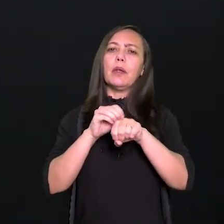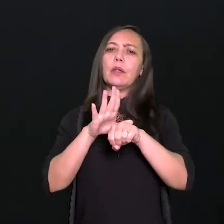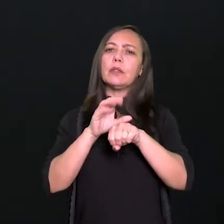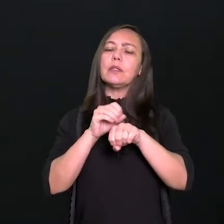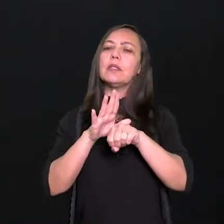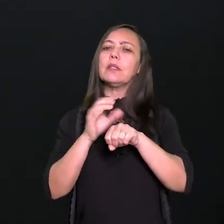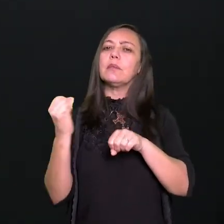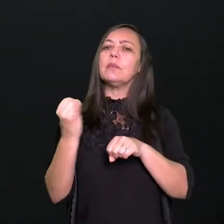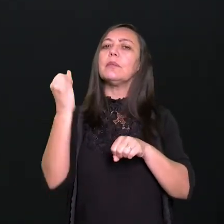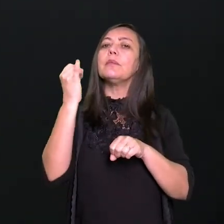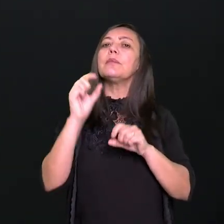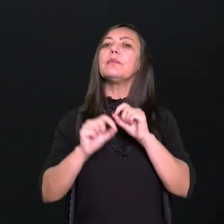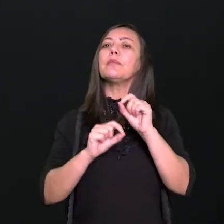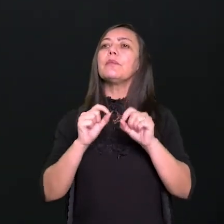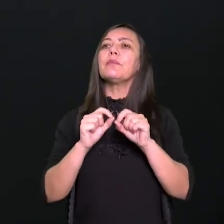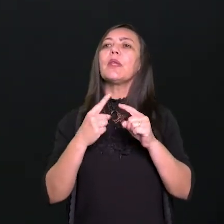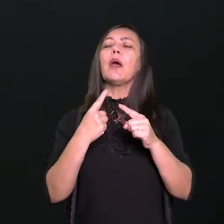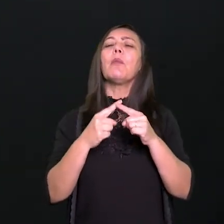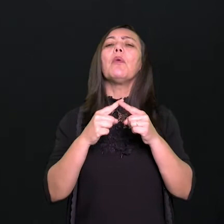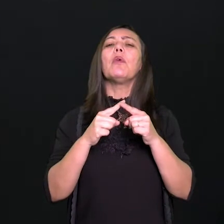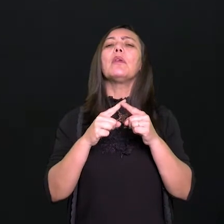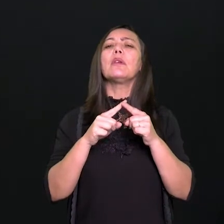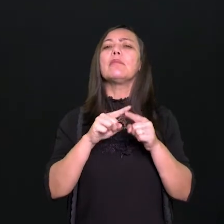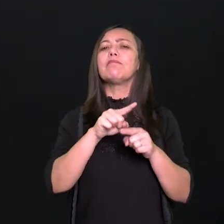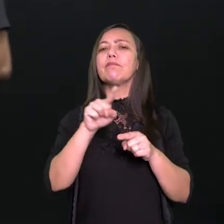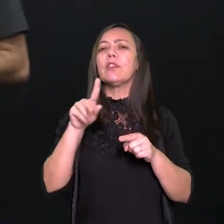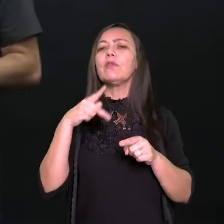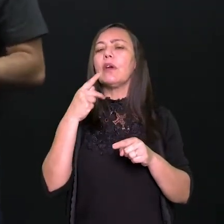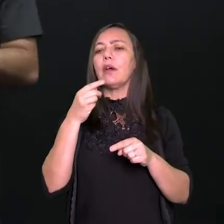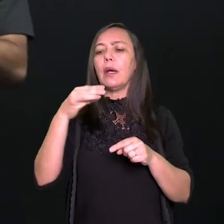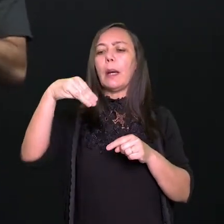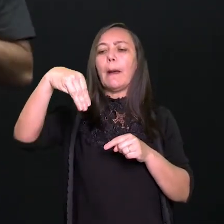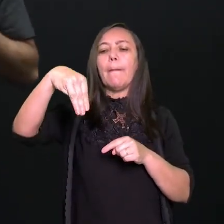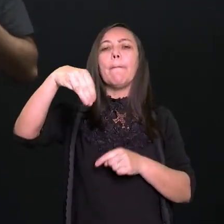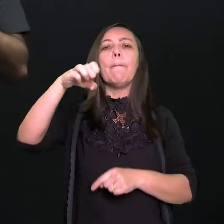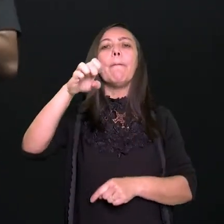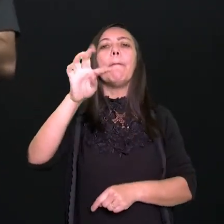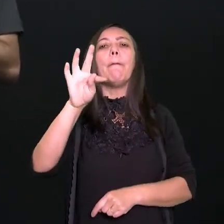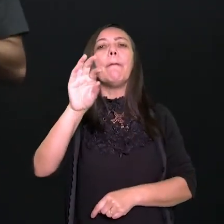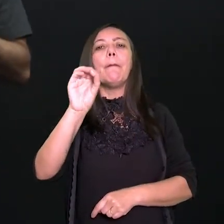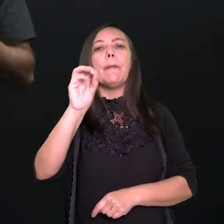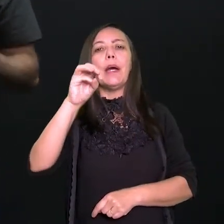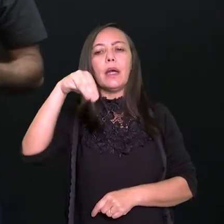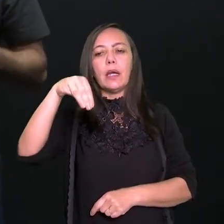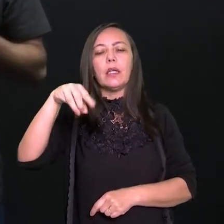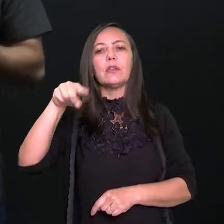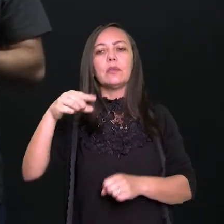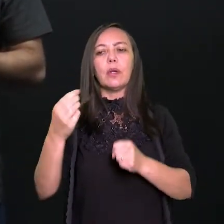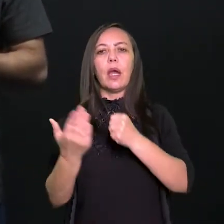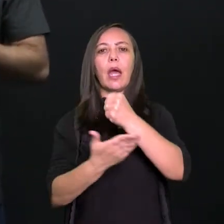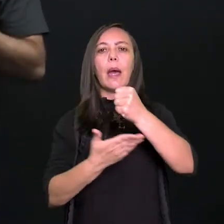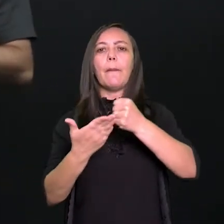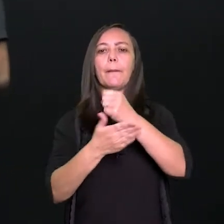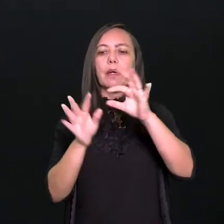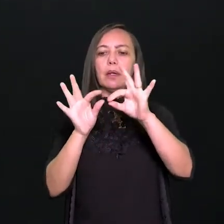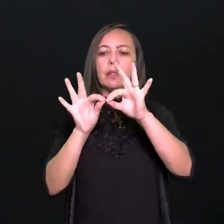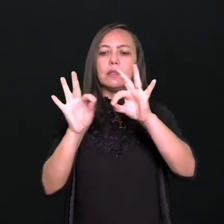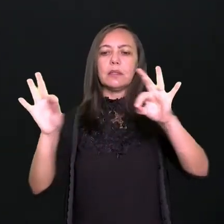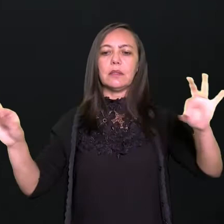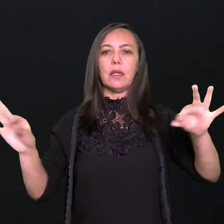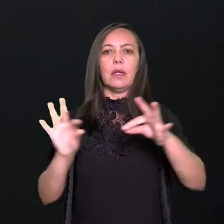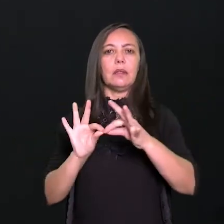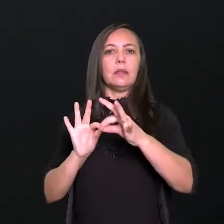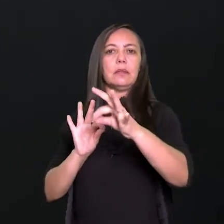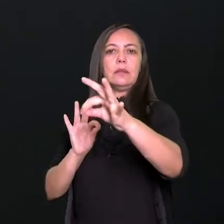legal aqui, reparem. Por que a gente diz que o metro é a base das medidas de comprimento?